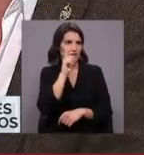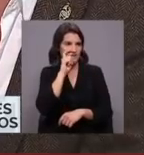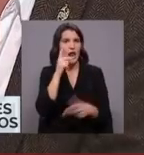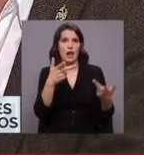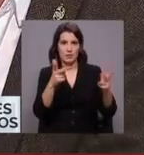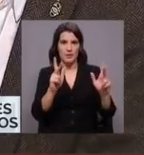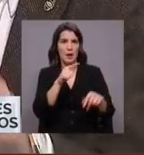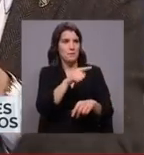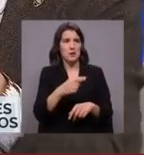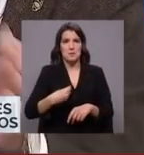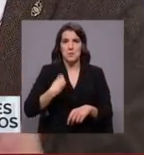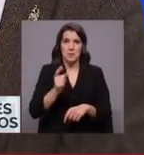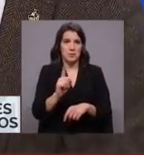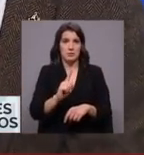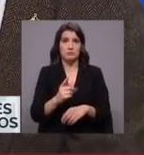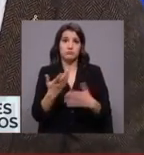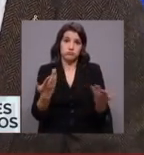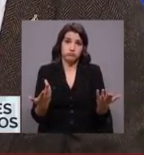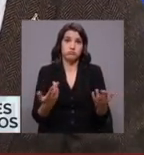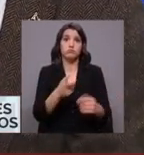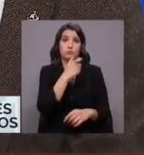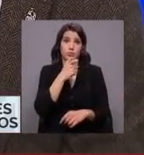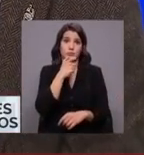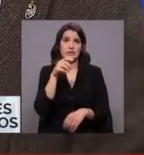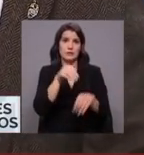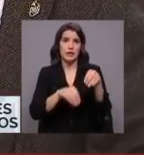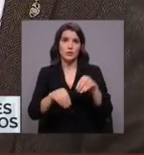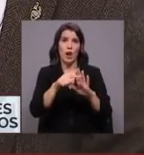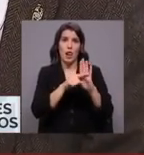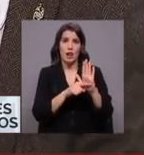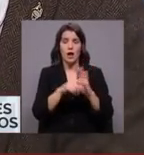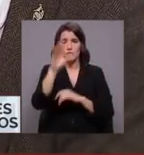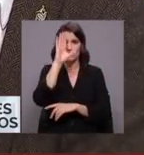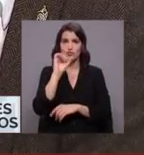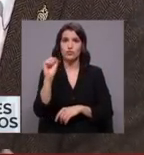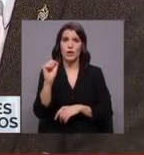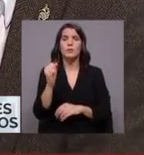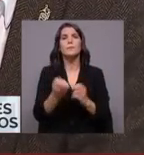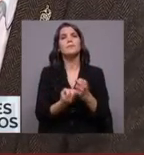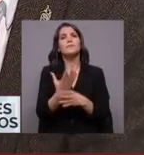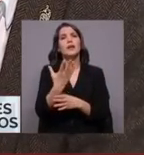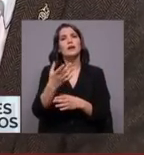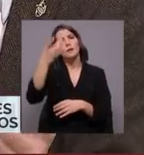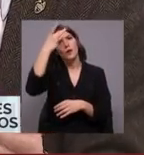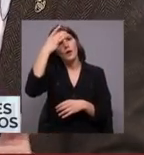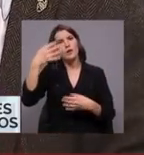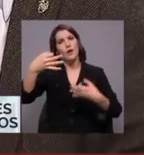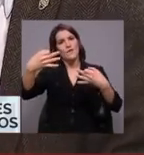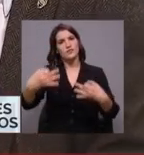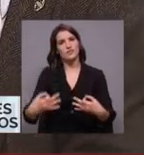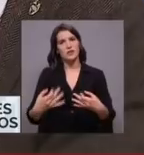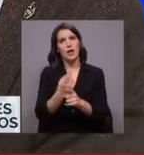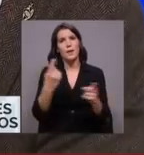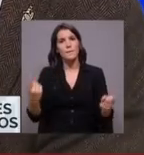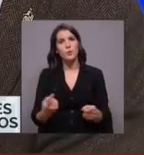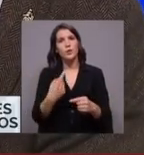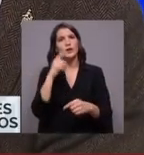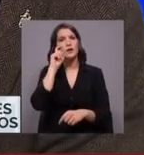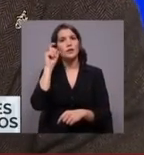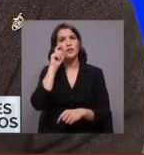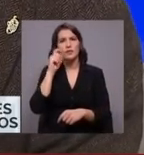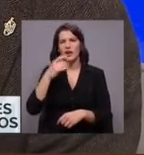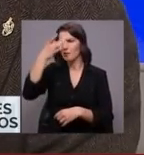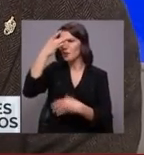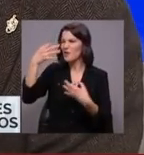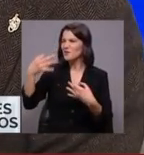mas não se preocupa e tá no seu compromisso eleitoral que o estado crie uma ideologia oficial por depende que a disciplina de